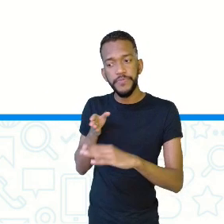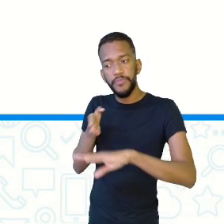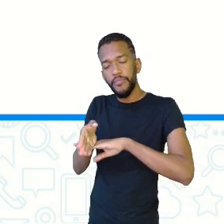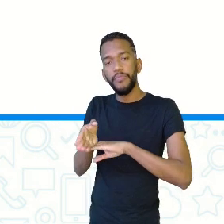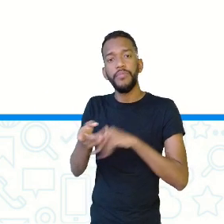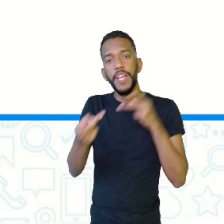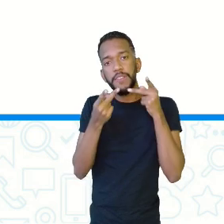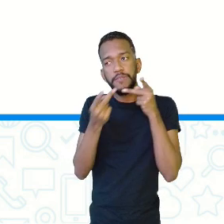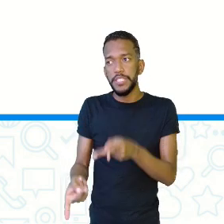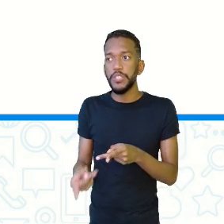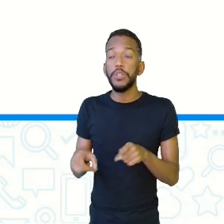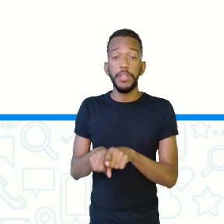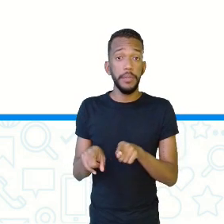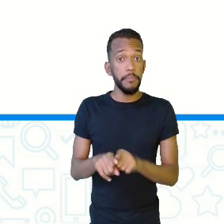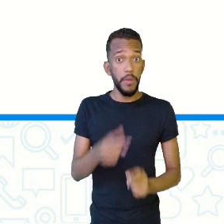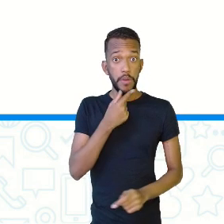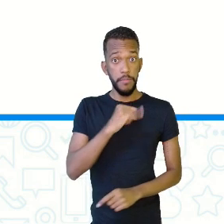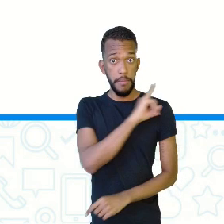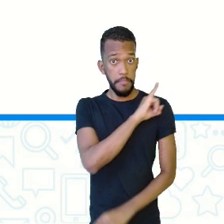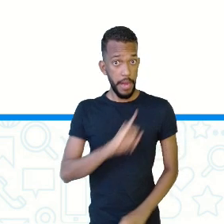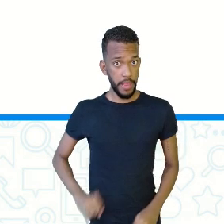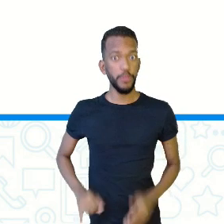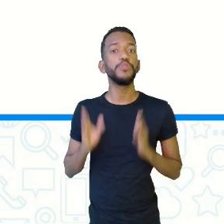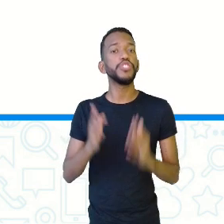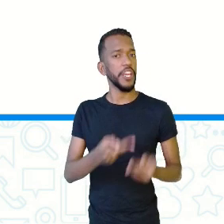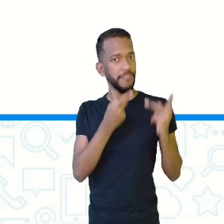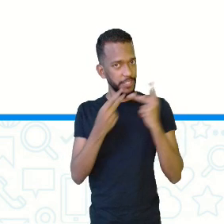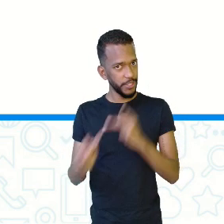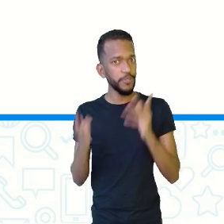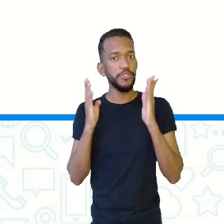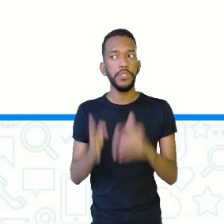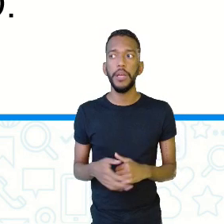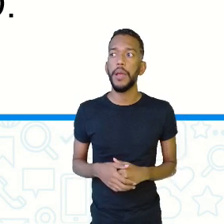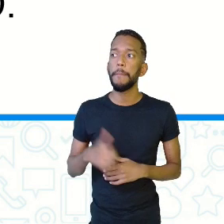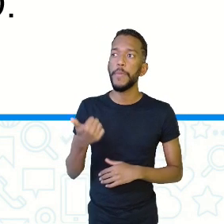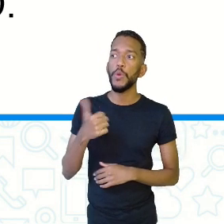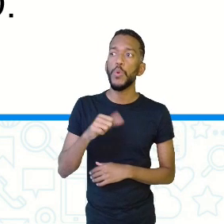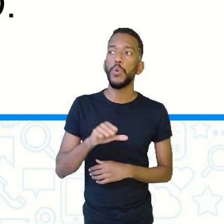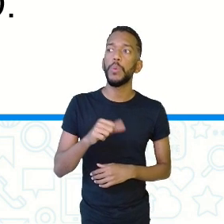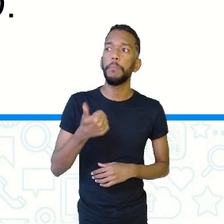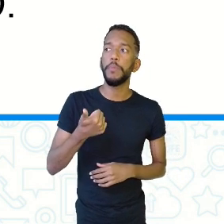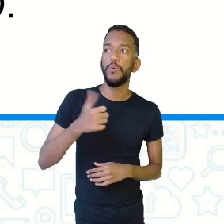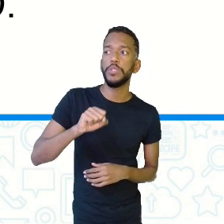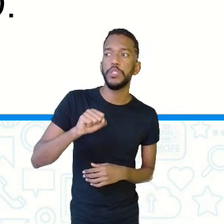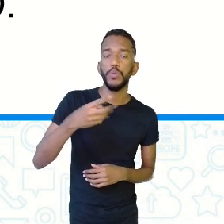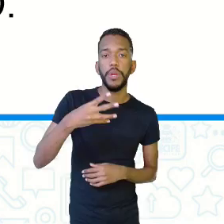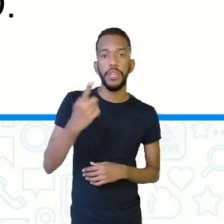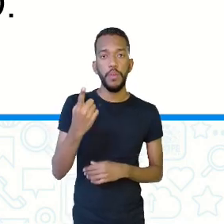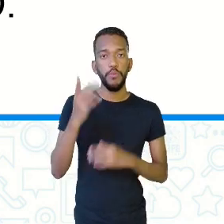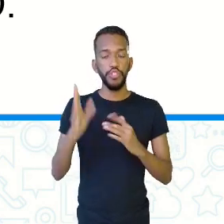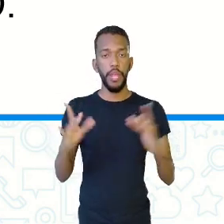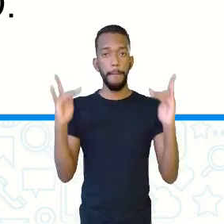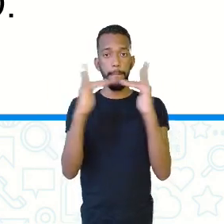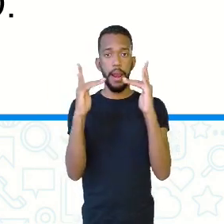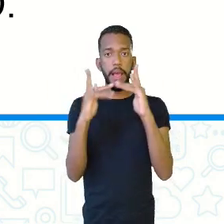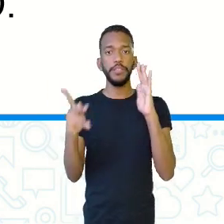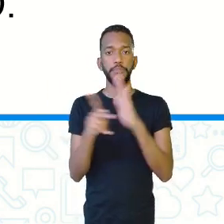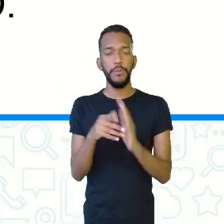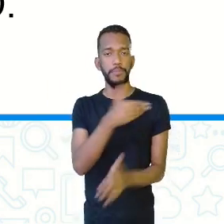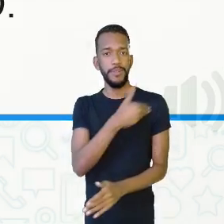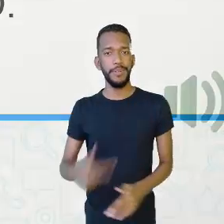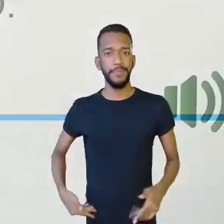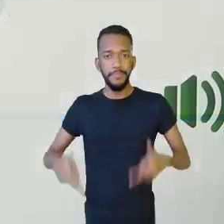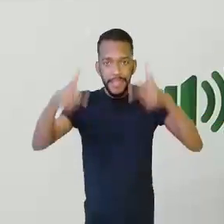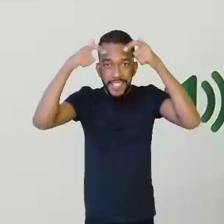inclusive o imperador, tá? Em 1841 foi construído o Palácio do Campo das Princesas, em homenagem